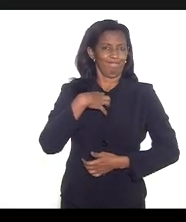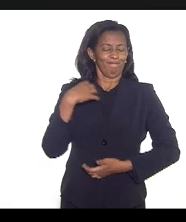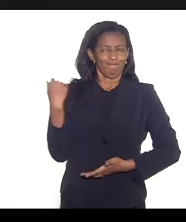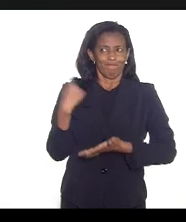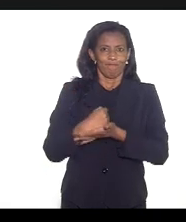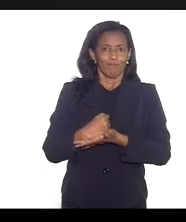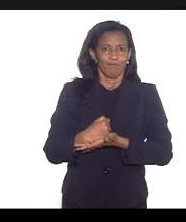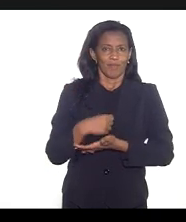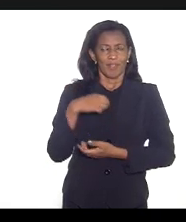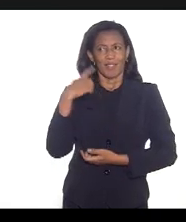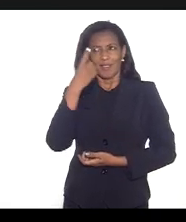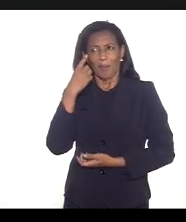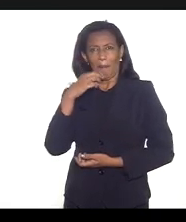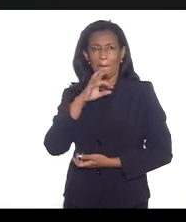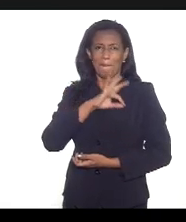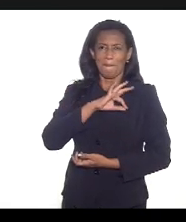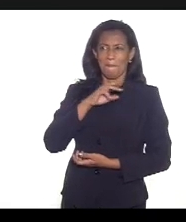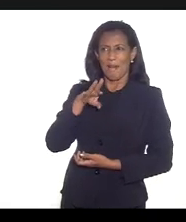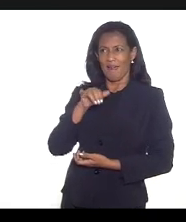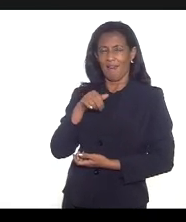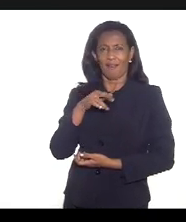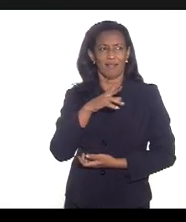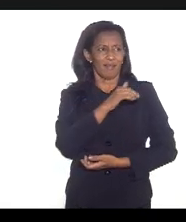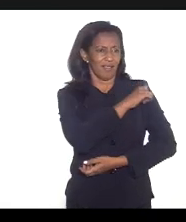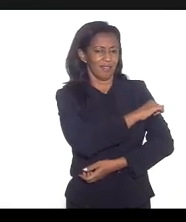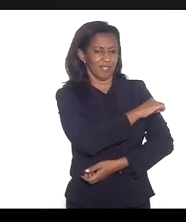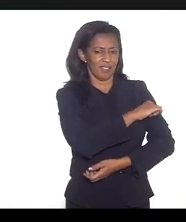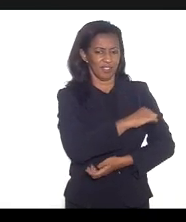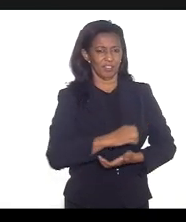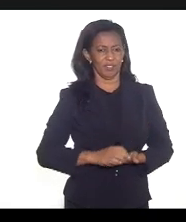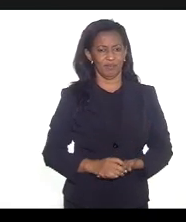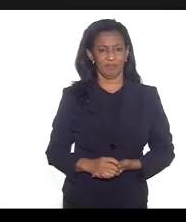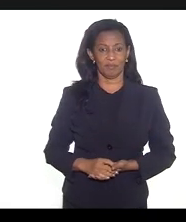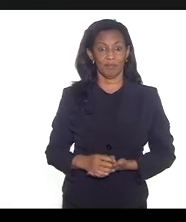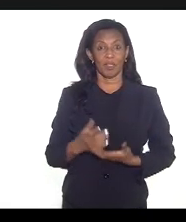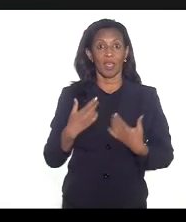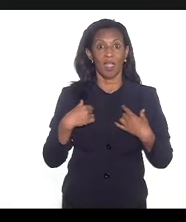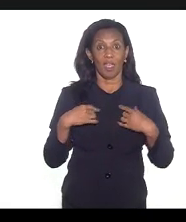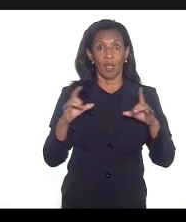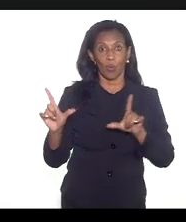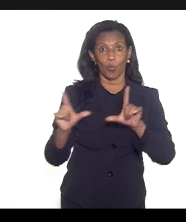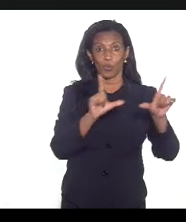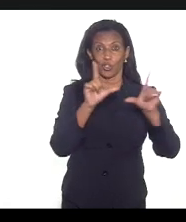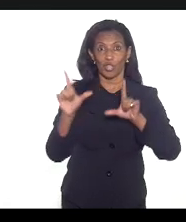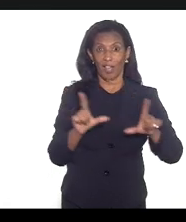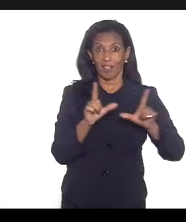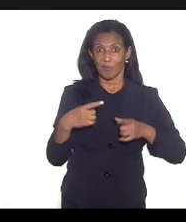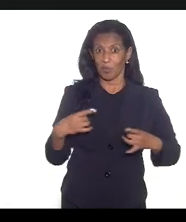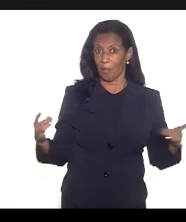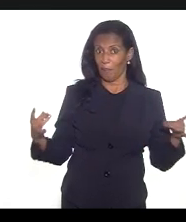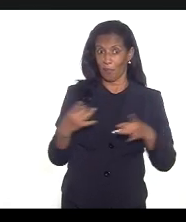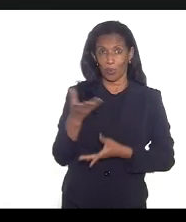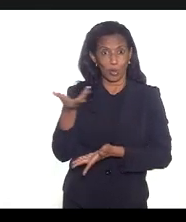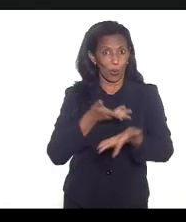né deputada Marta deputada Rejane todo mundo aqui eu coloco meus slides à disposição só de viajar